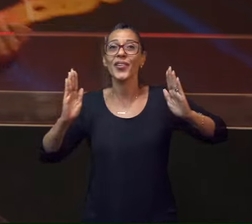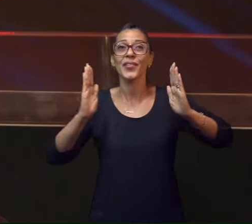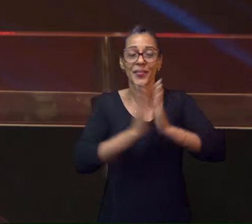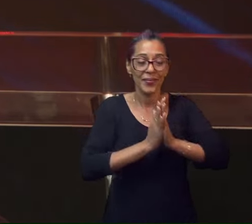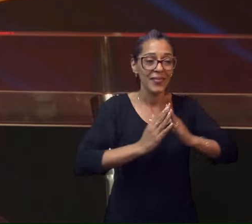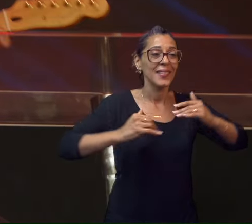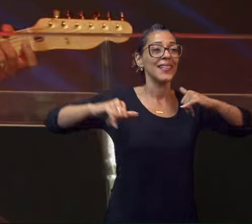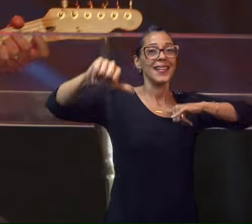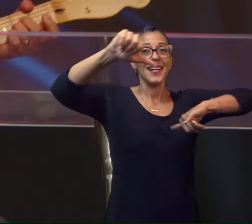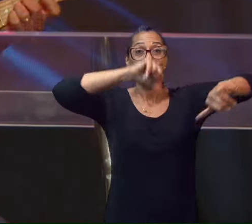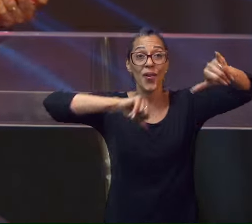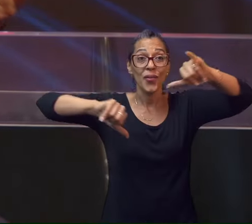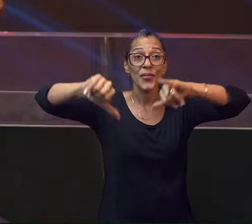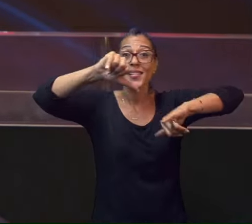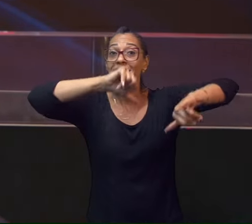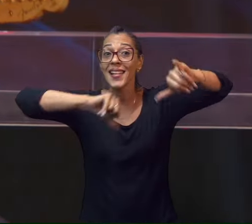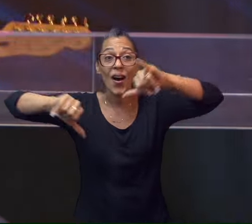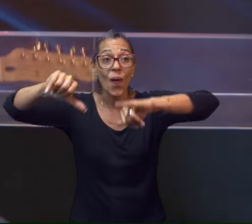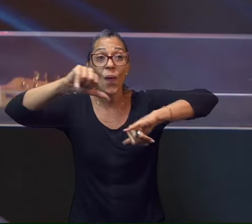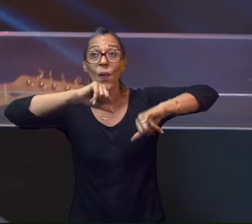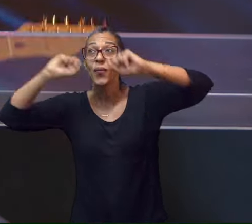neste lugar